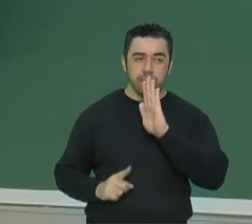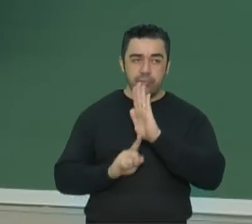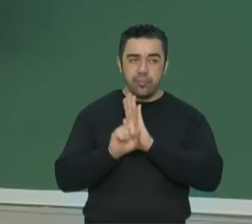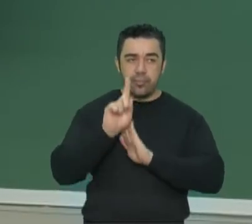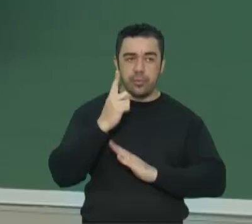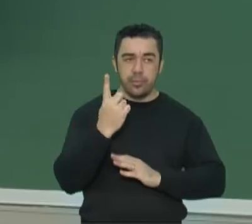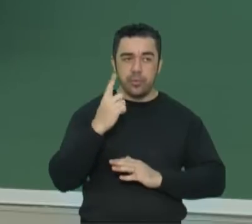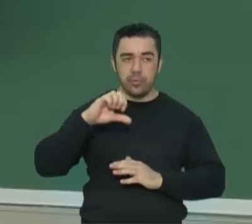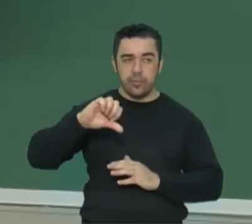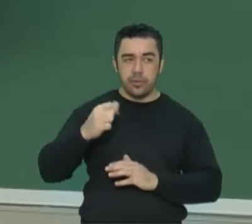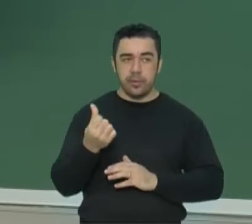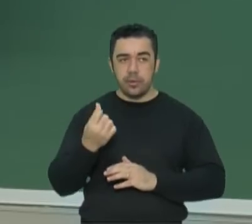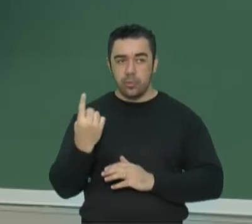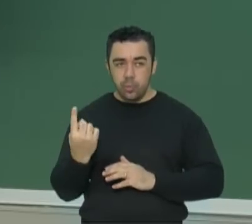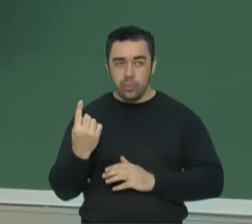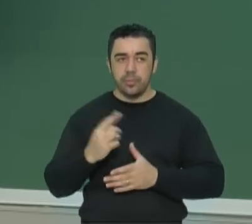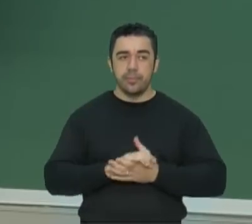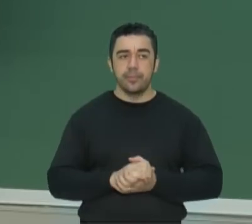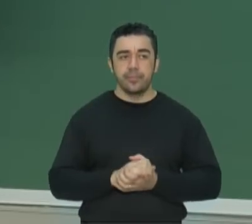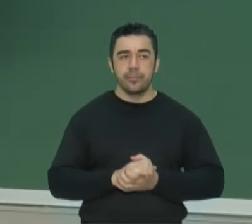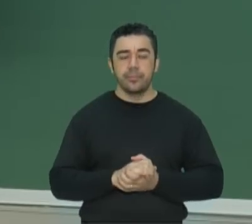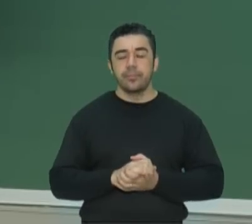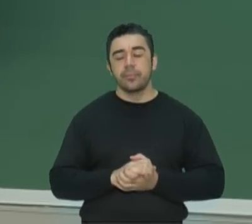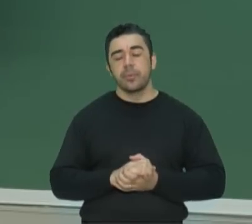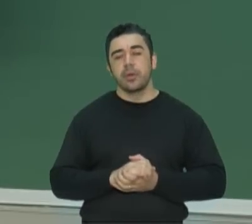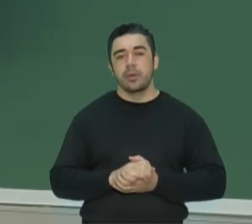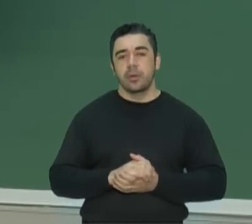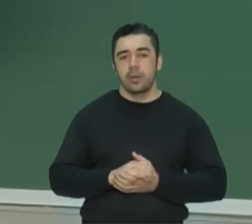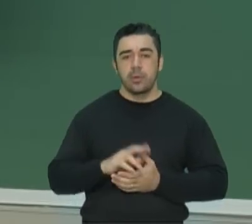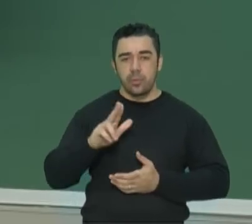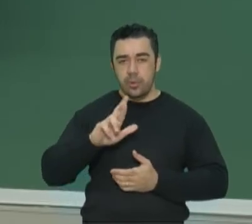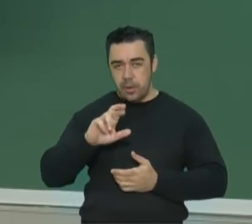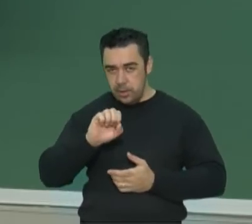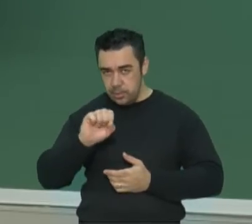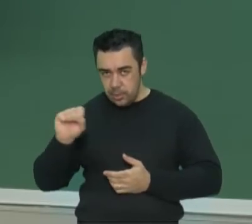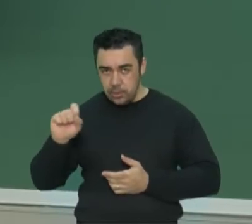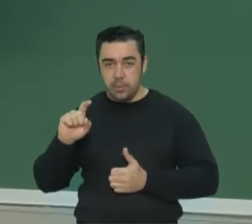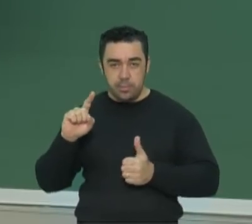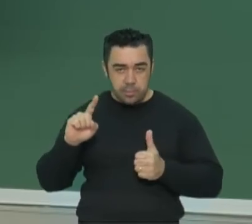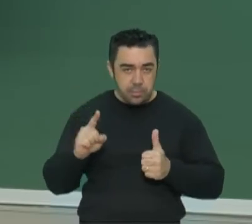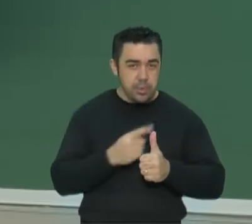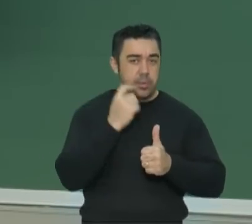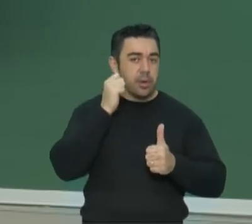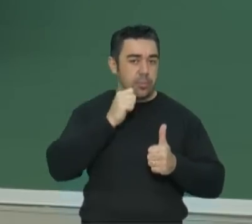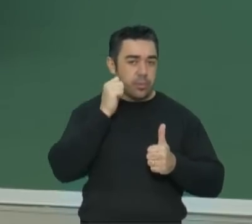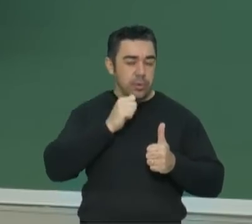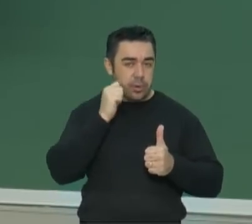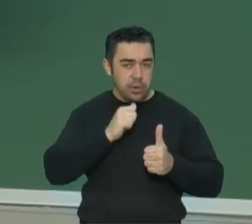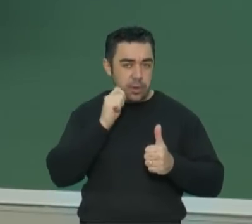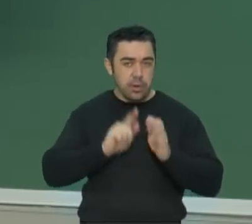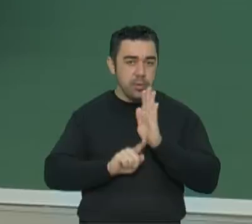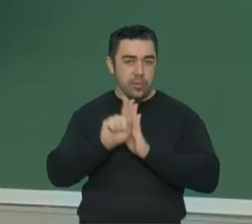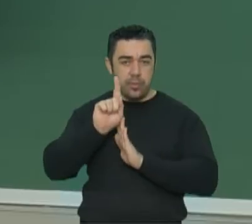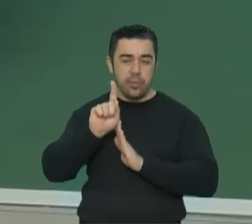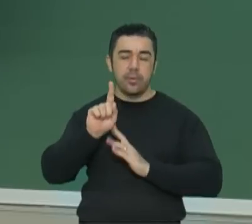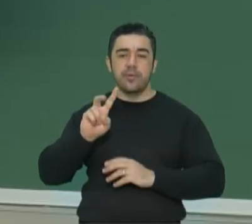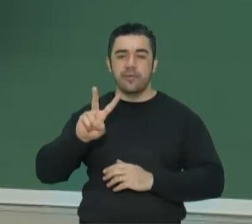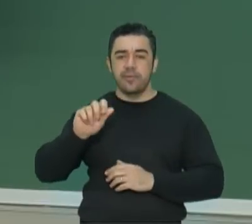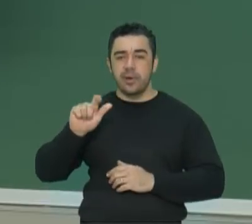1961. A União Soviética lançou a primeira mulher ao espaço, Valentina Tereshkova,